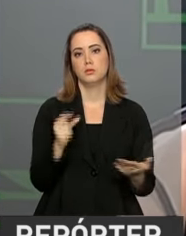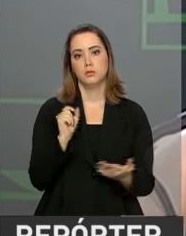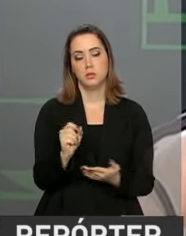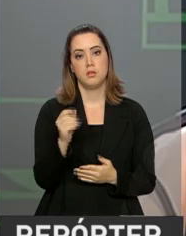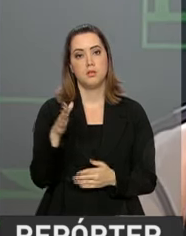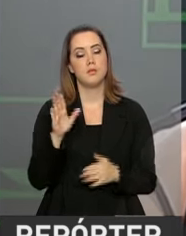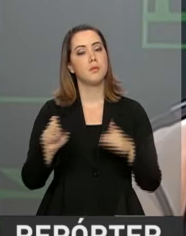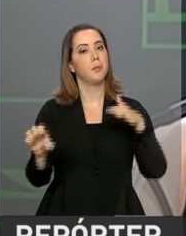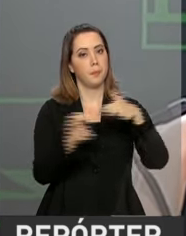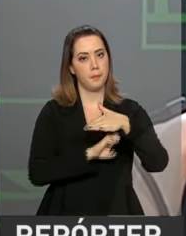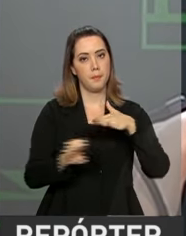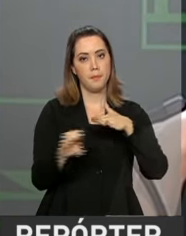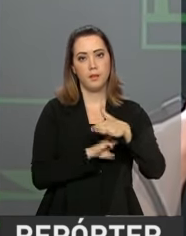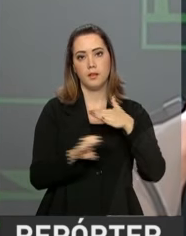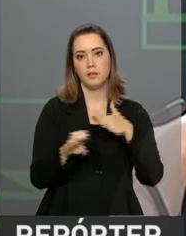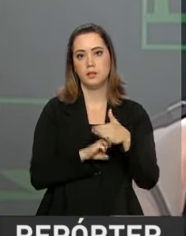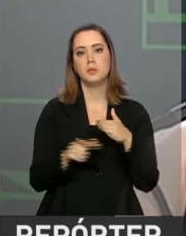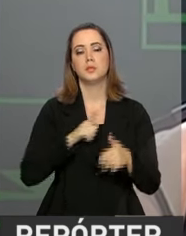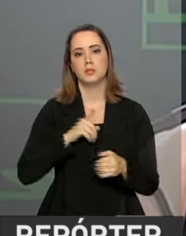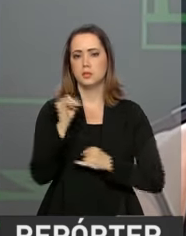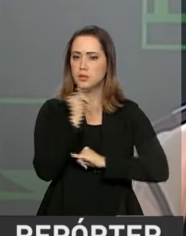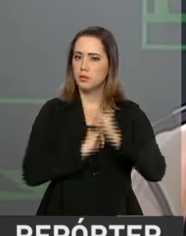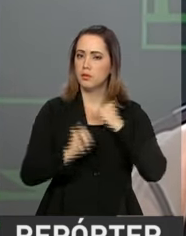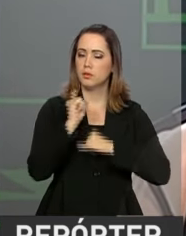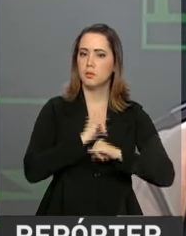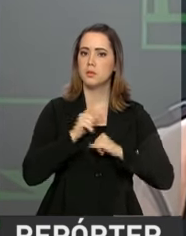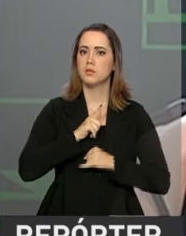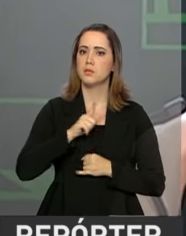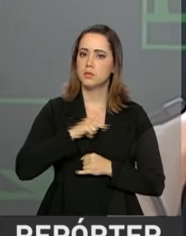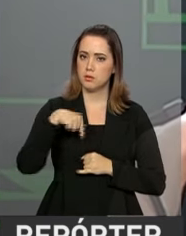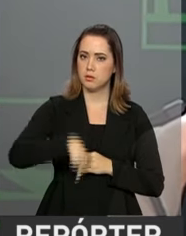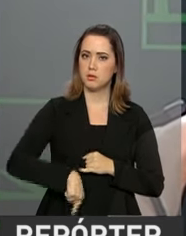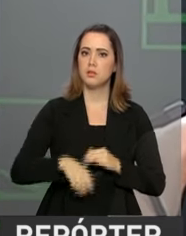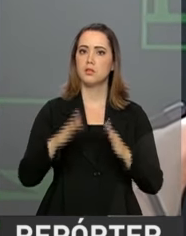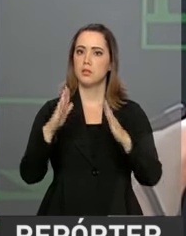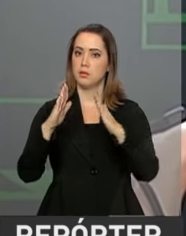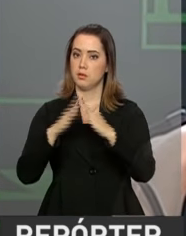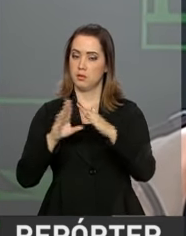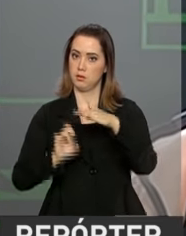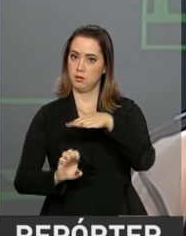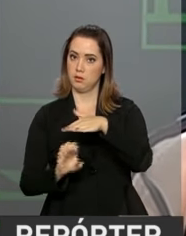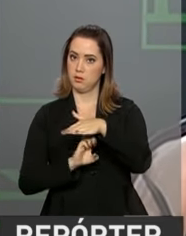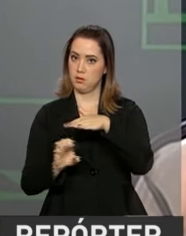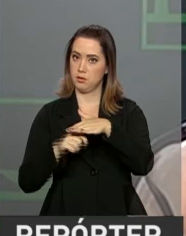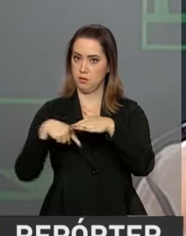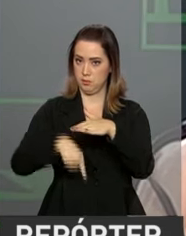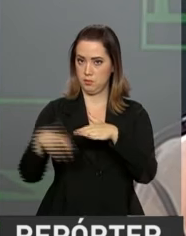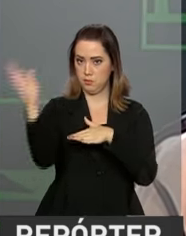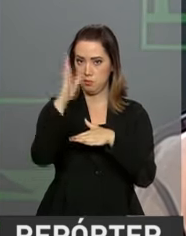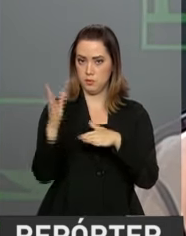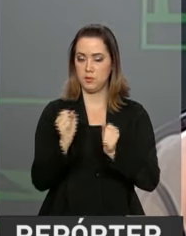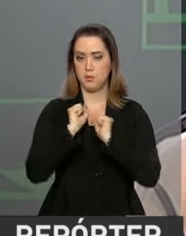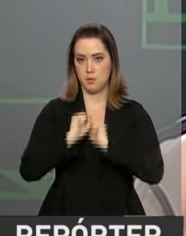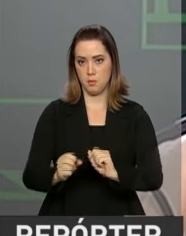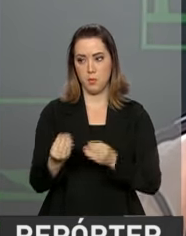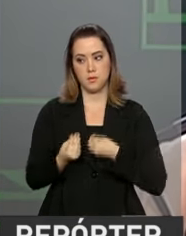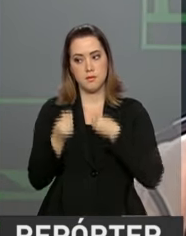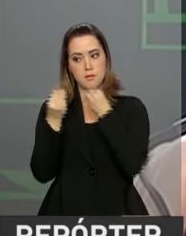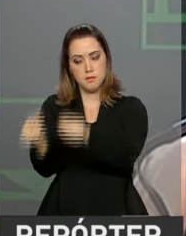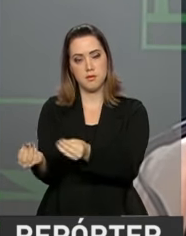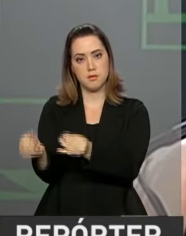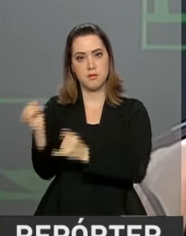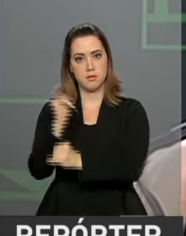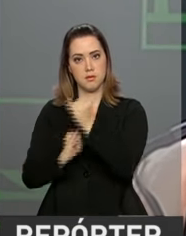empresa detentora das informações deve ter uma sede no Brasil que permita tecnologicamente que ela forneça as